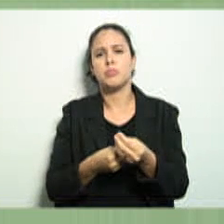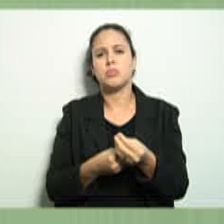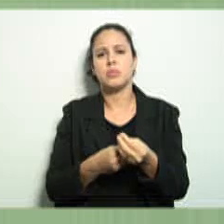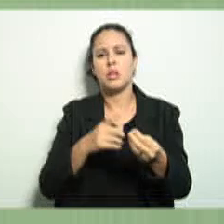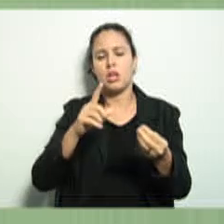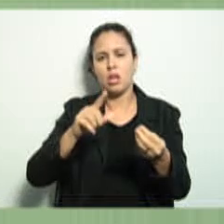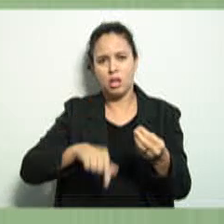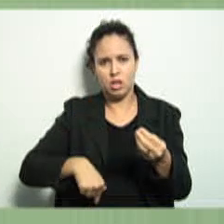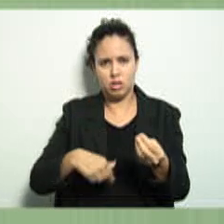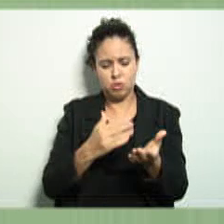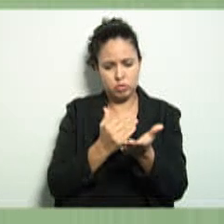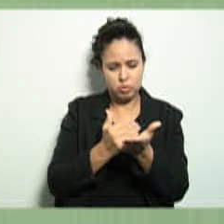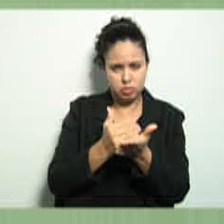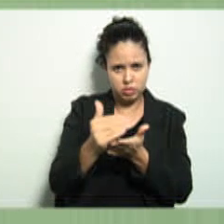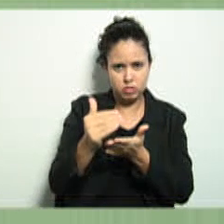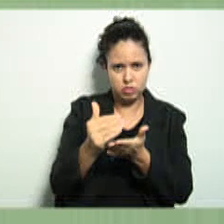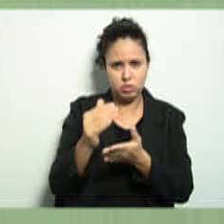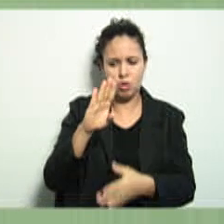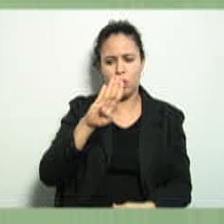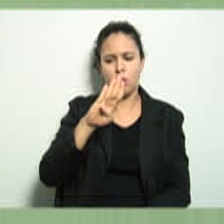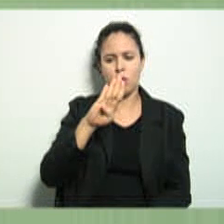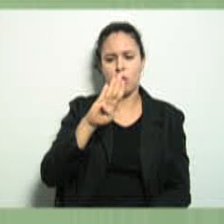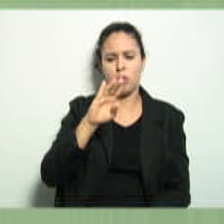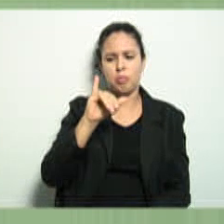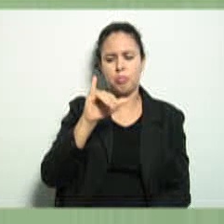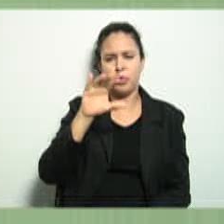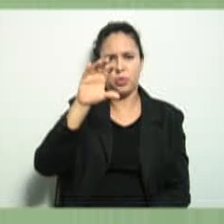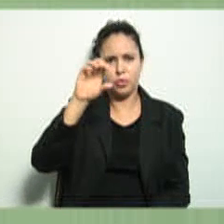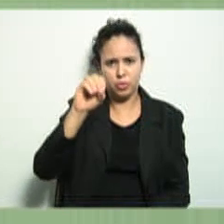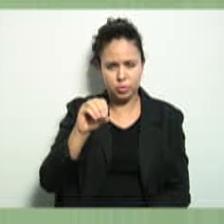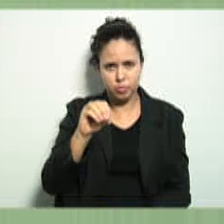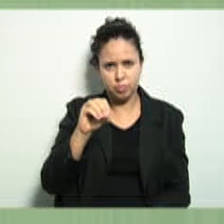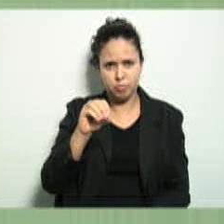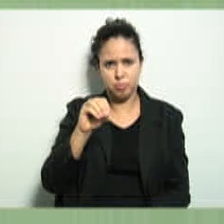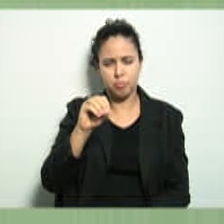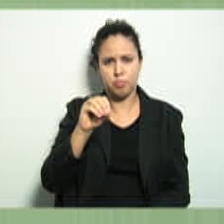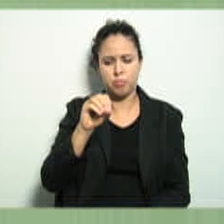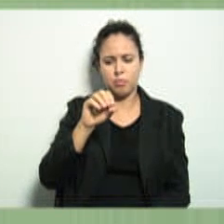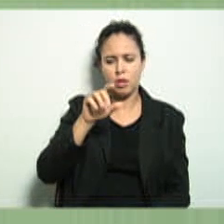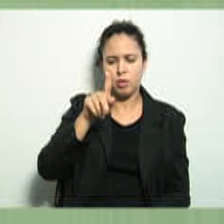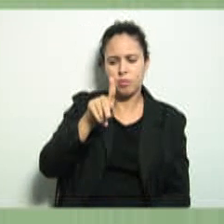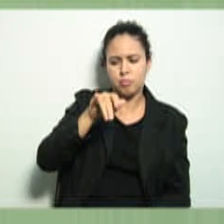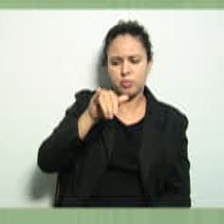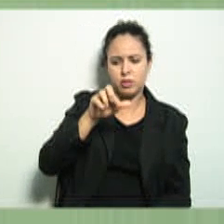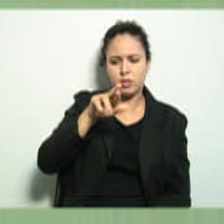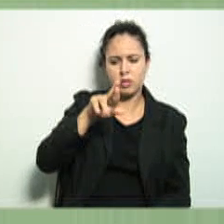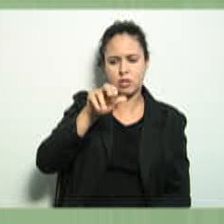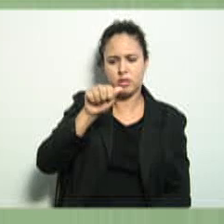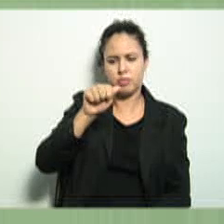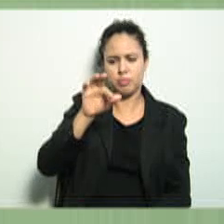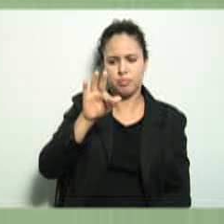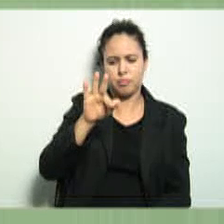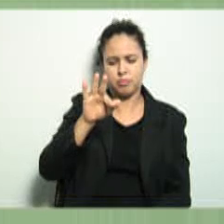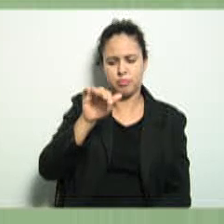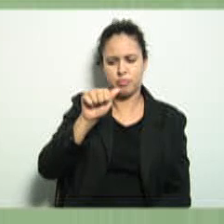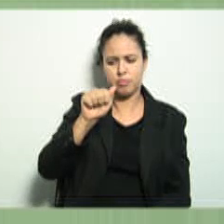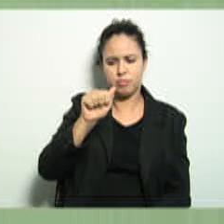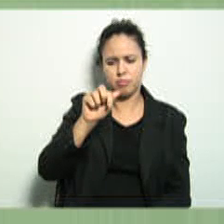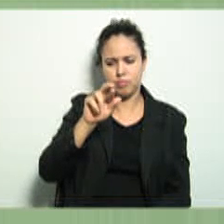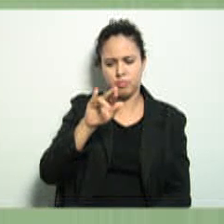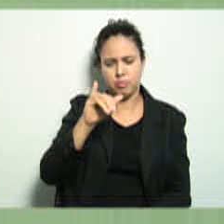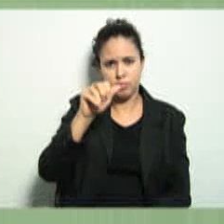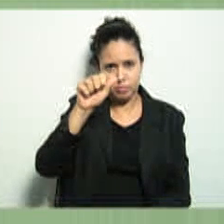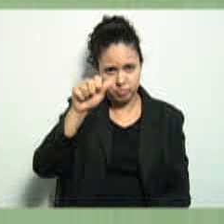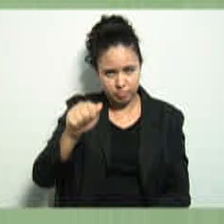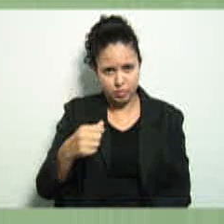Wickman contrabandeou 70 mil sementes de seringueiras retiradas do Brasil, como foi dito no vídeo, levadas